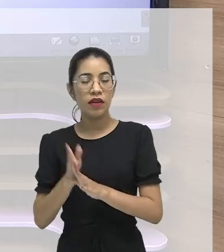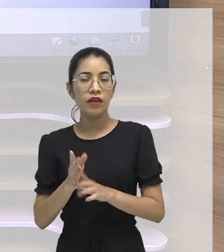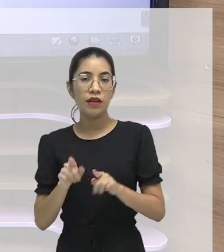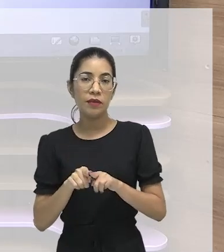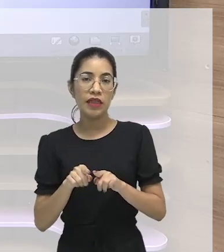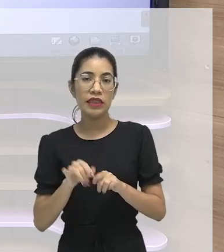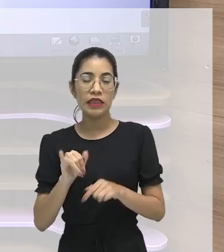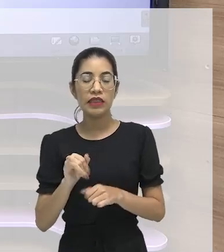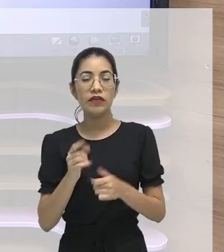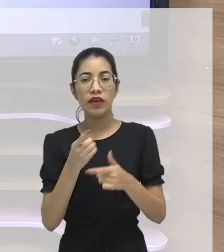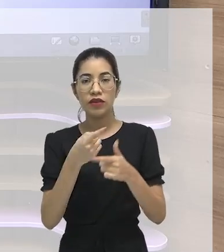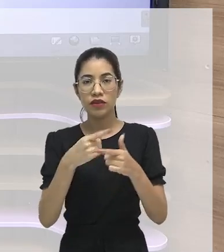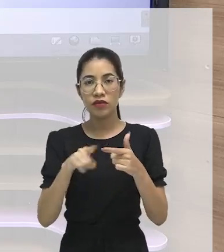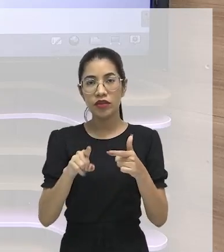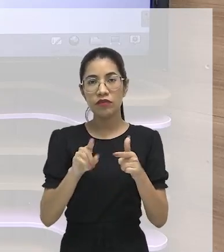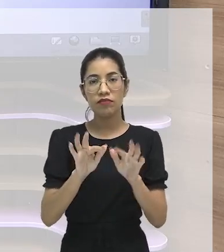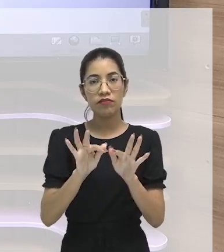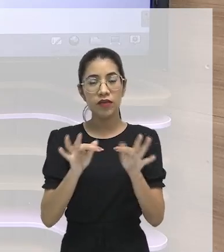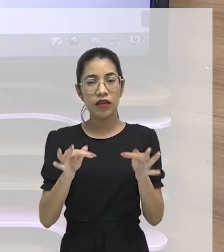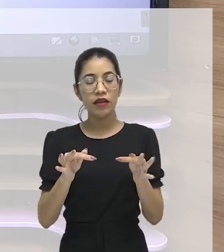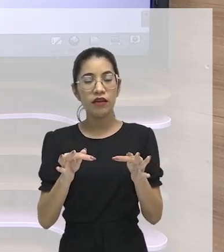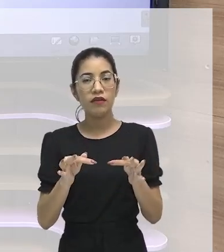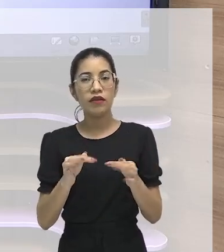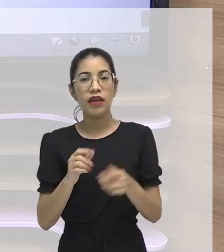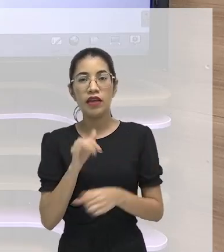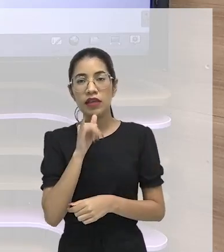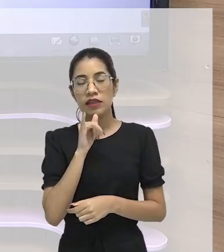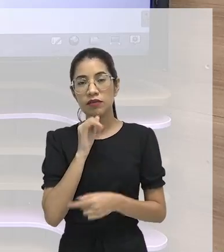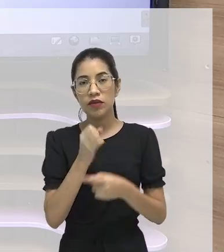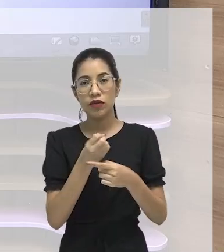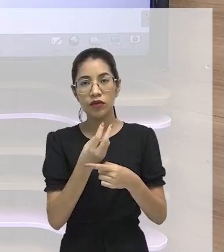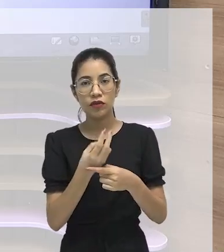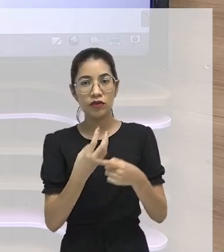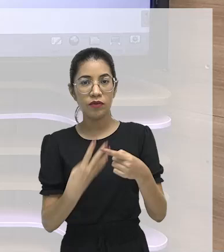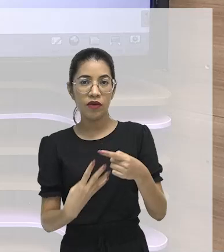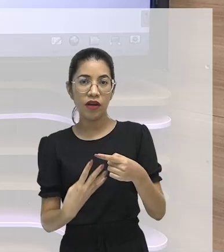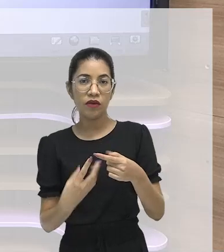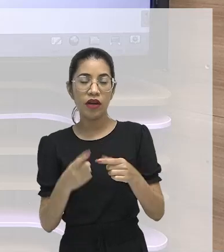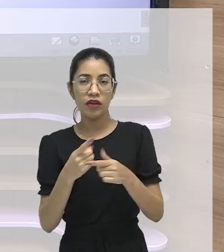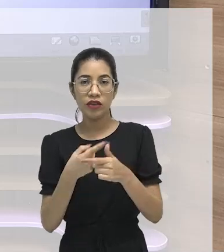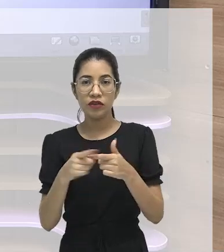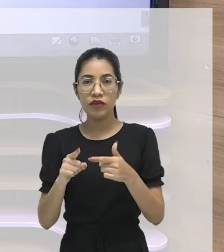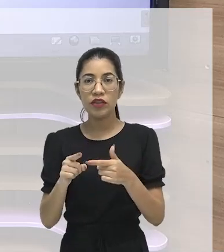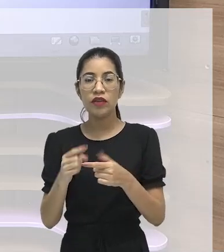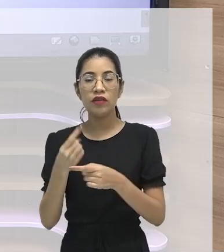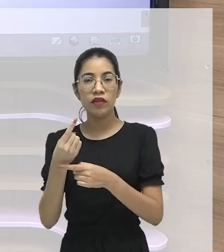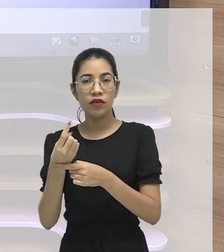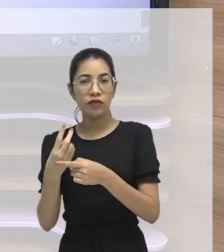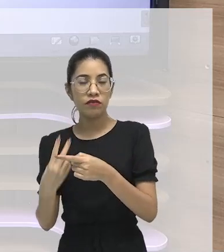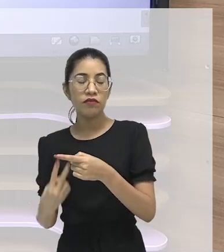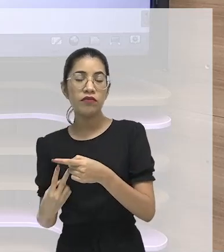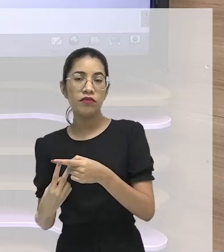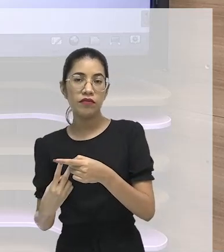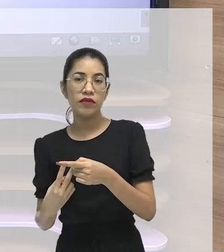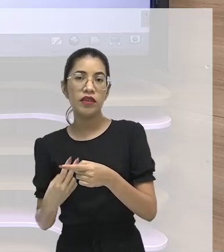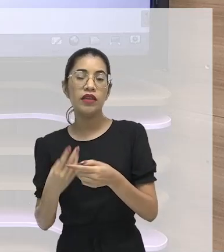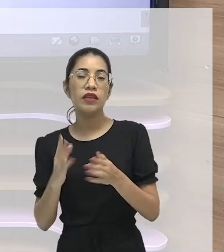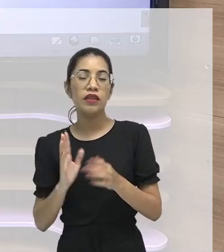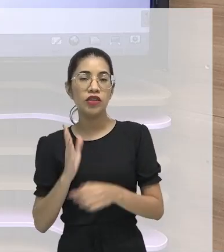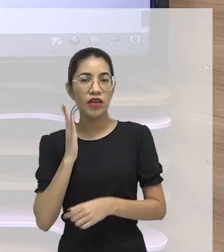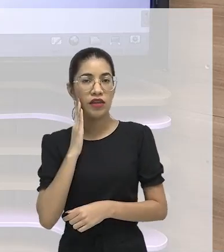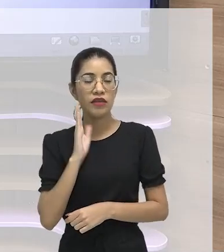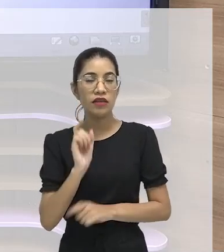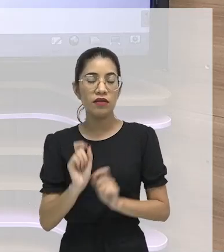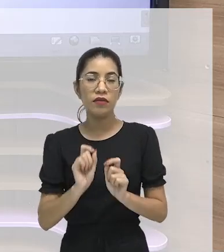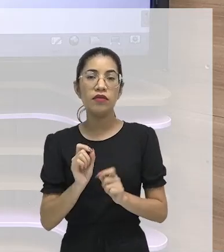você simplificar a fração, tá? 2 sobre 4, simplifica, vai voltar 1 sobre 2. Então você sabe, né,